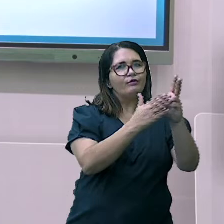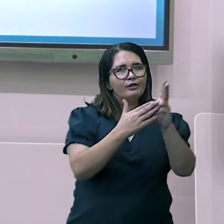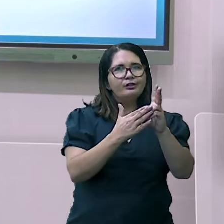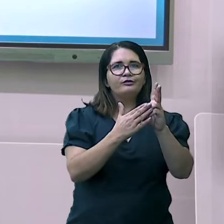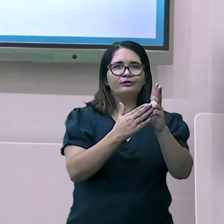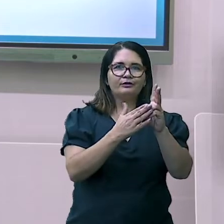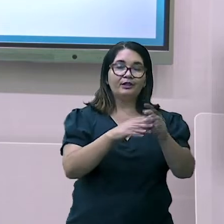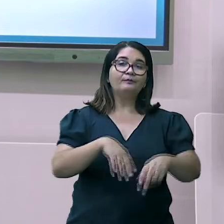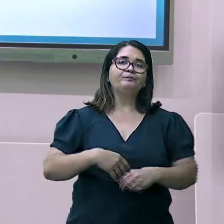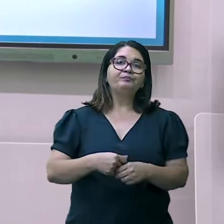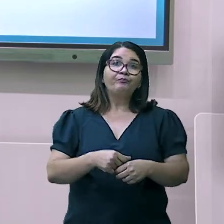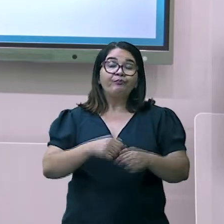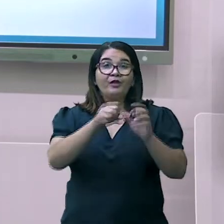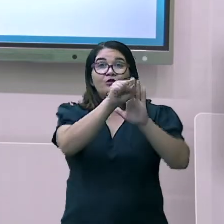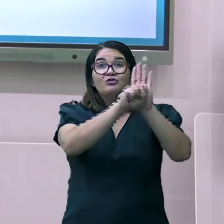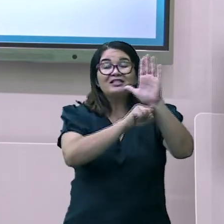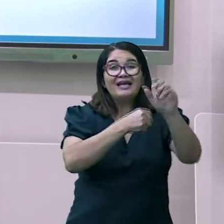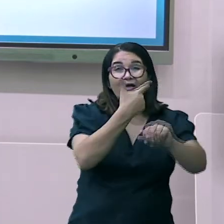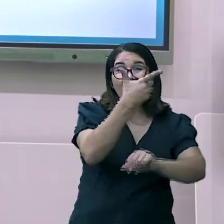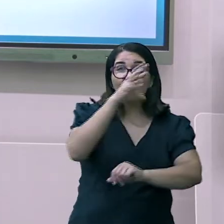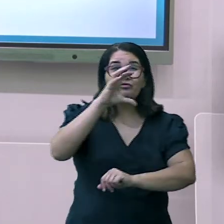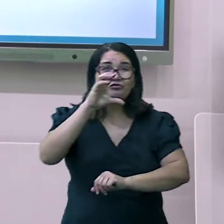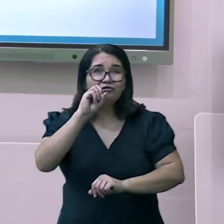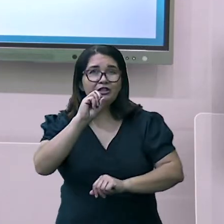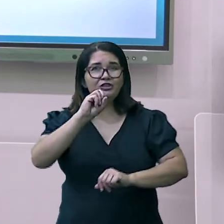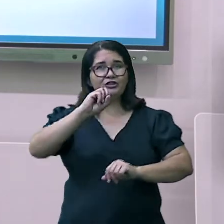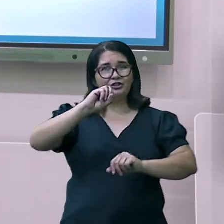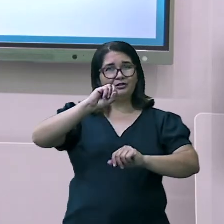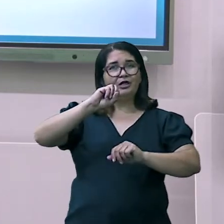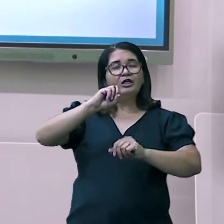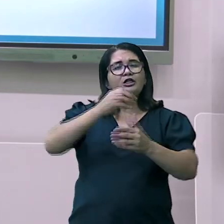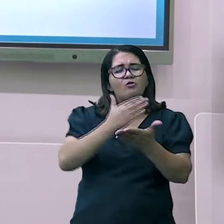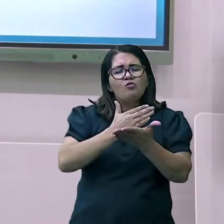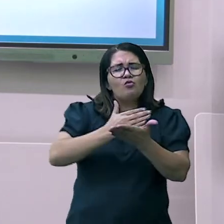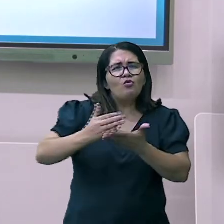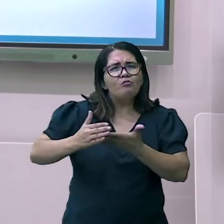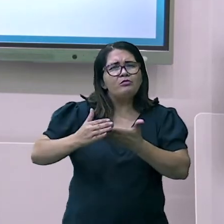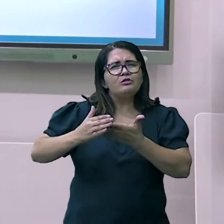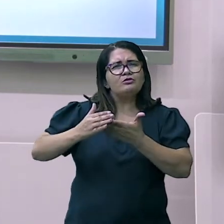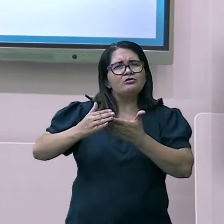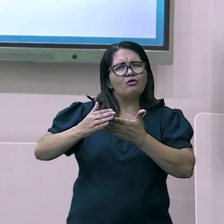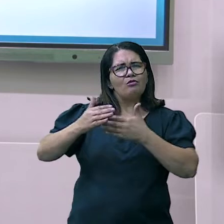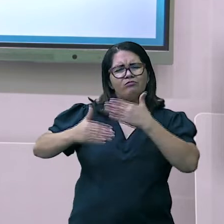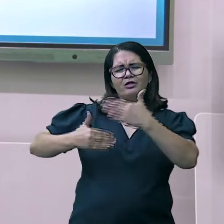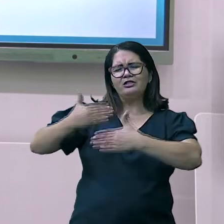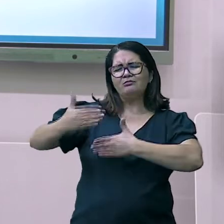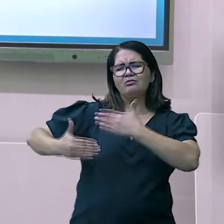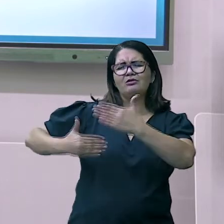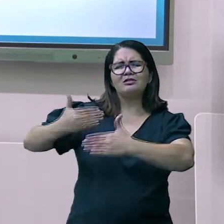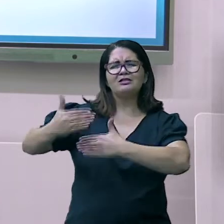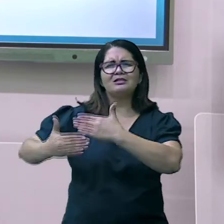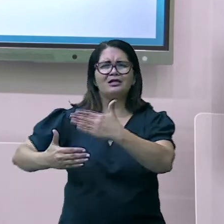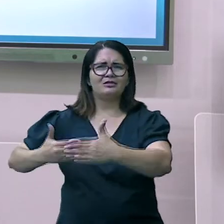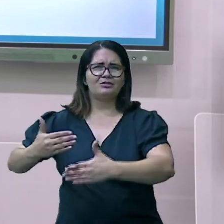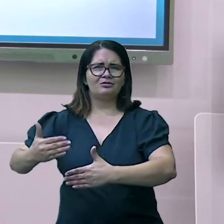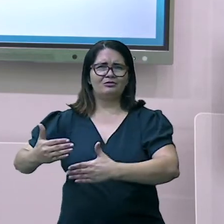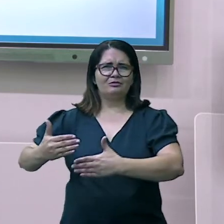de luta foi. Uma das conquistas mais importantes do povo indígena ocorreu em